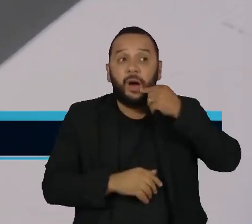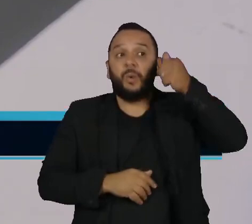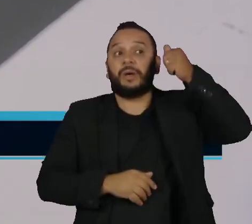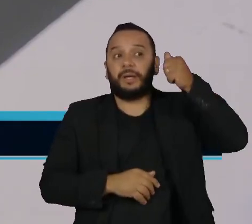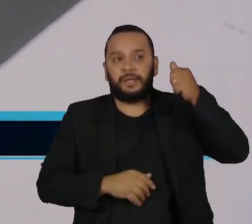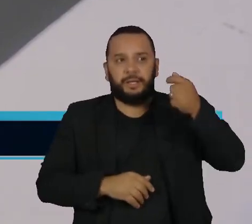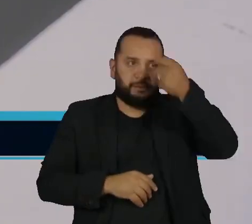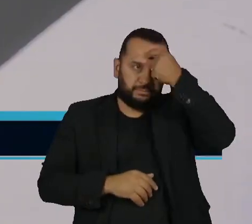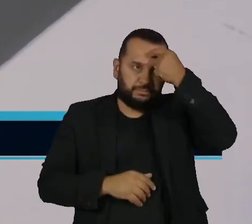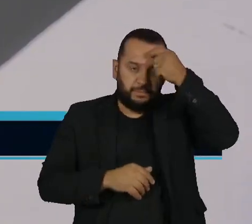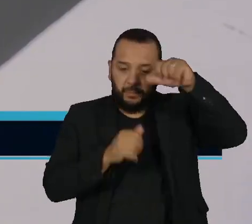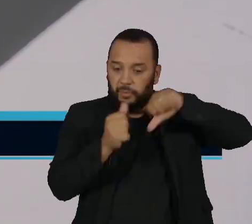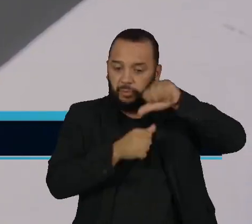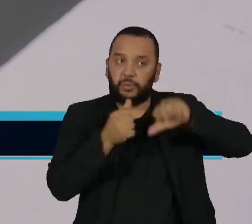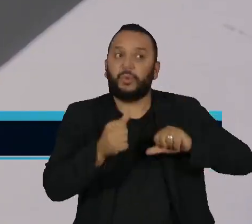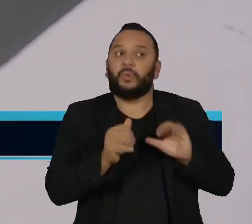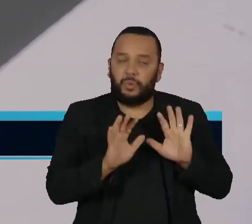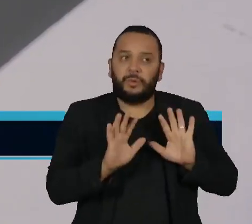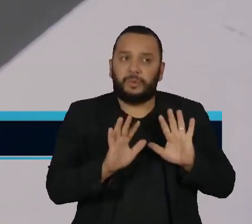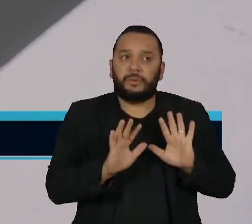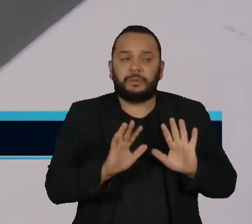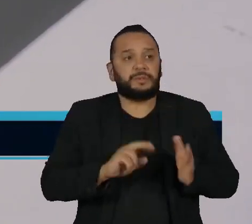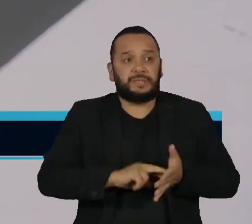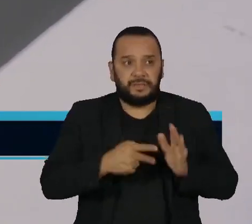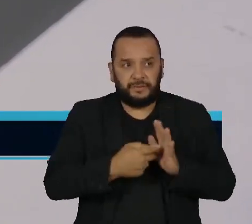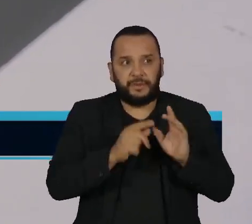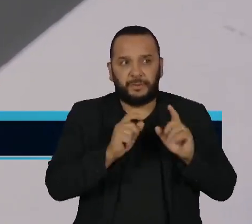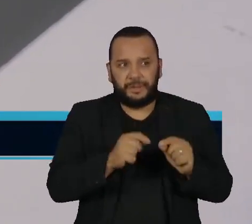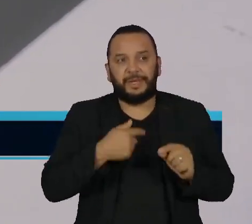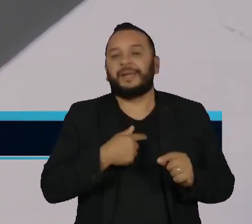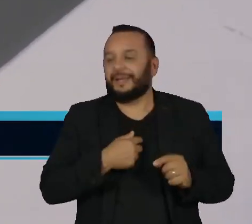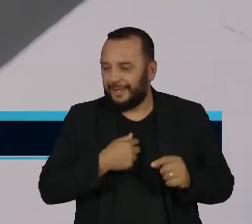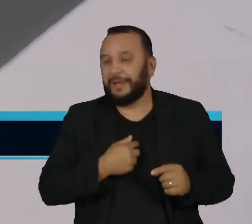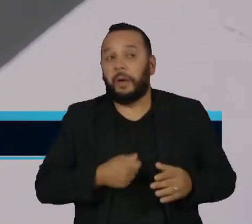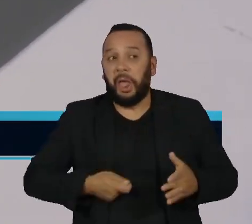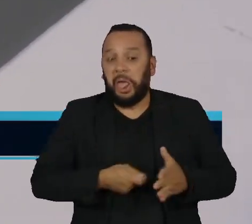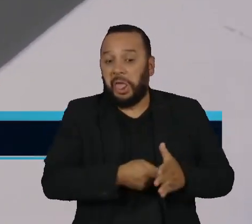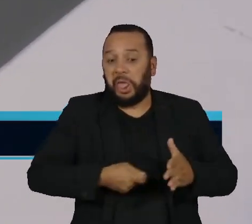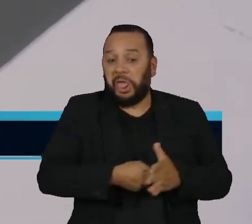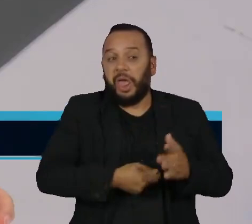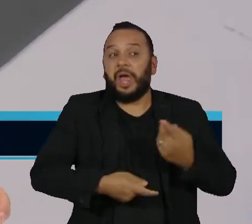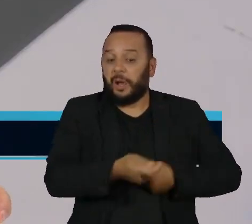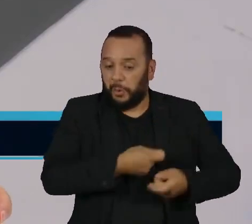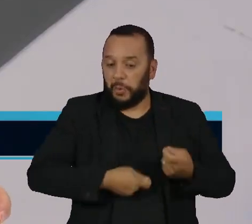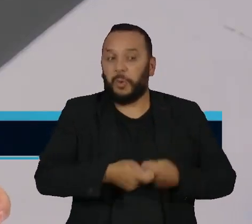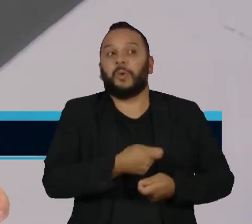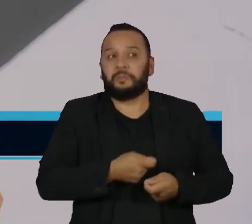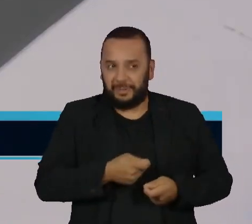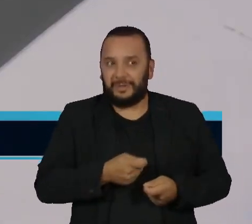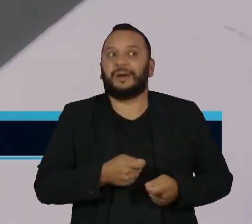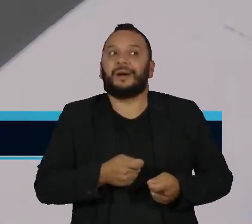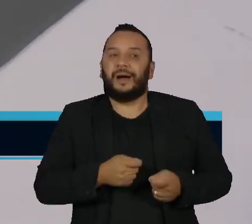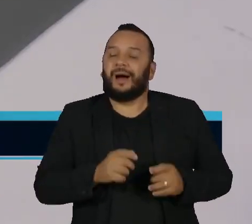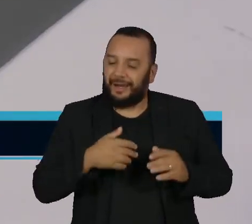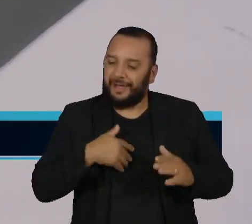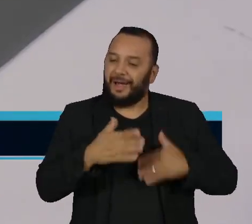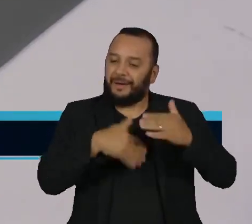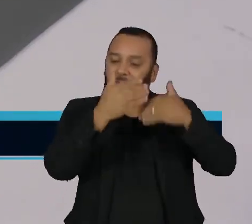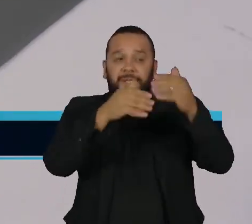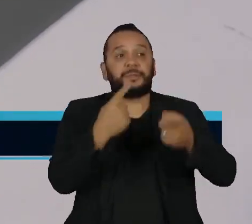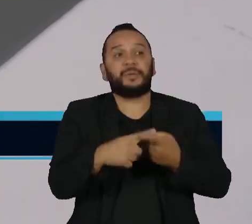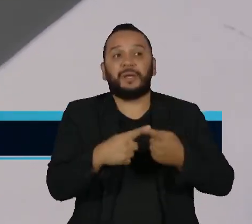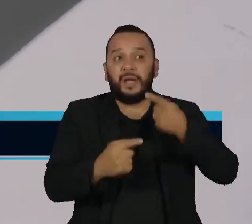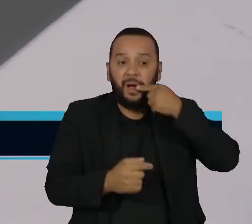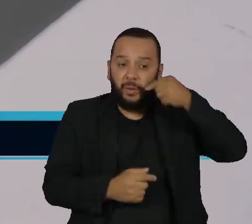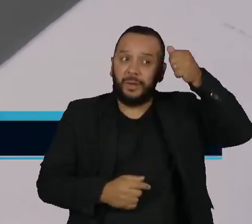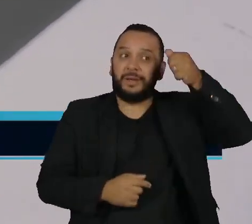Isso também tem um significado de como as pressões econômicas podem conter avanços do autoritarismo. Quer dizer, a Hungria é